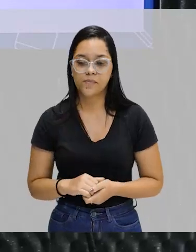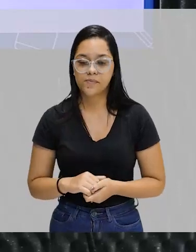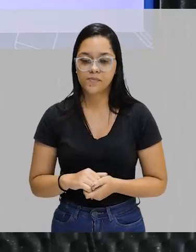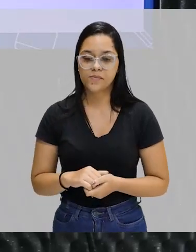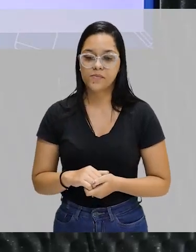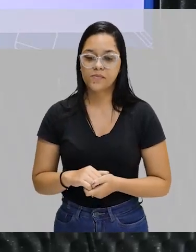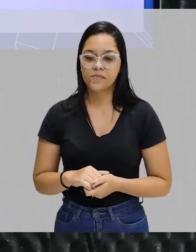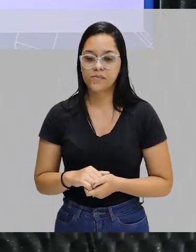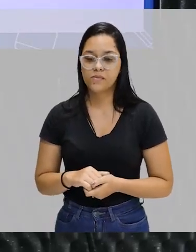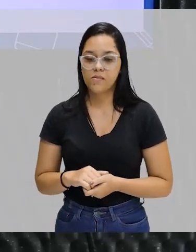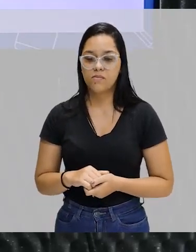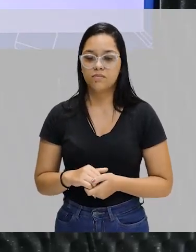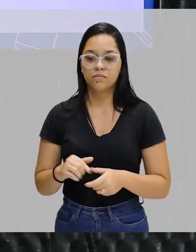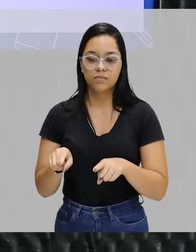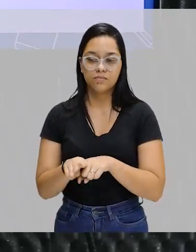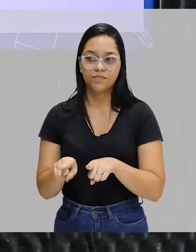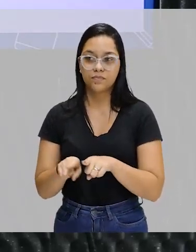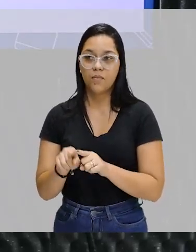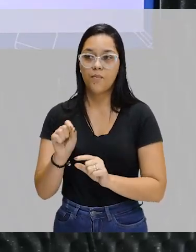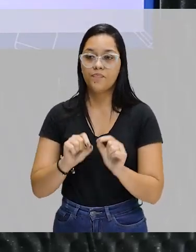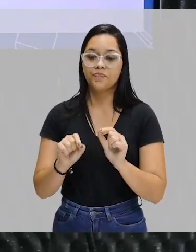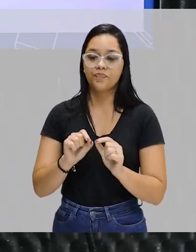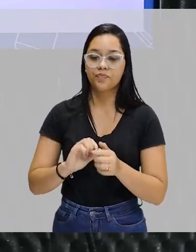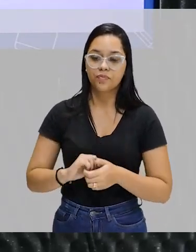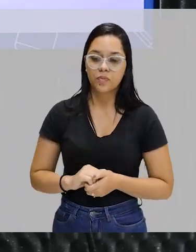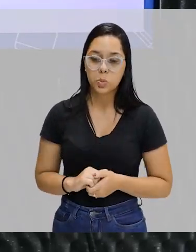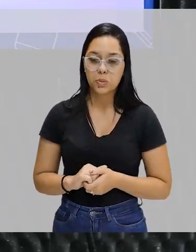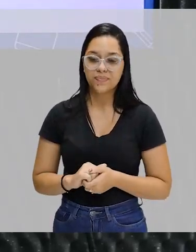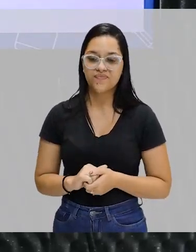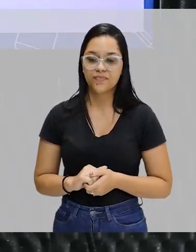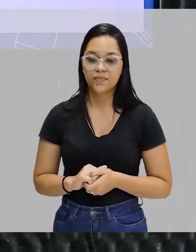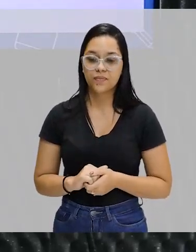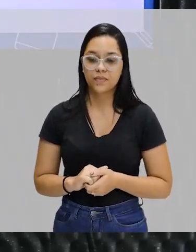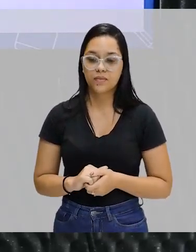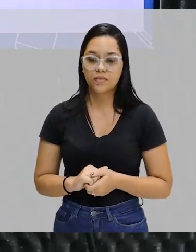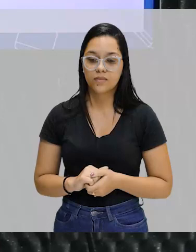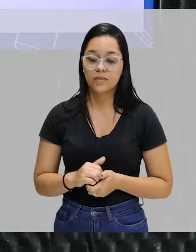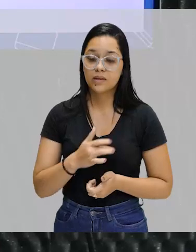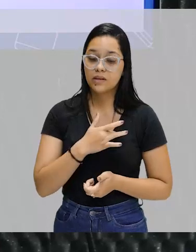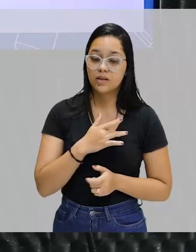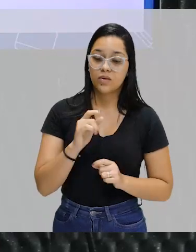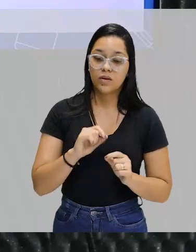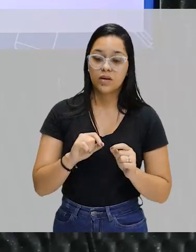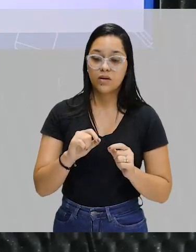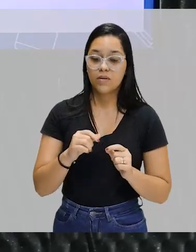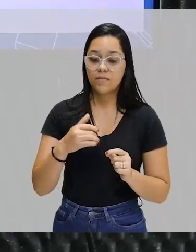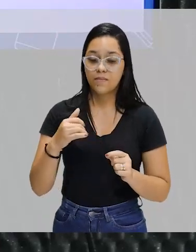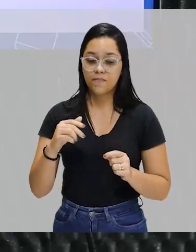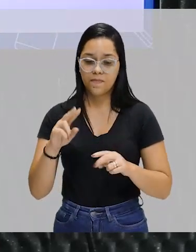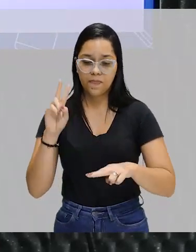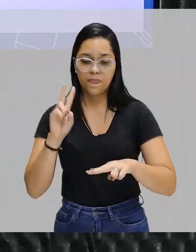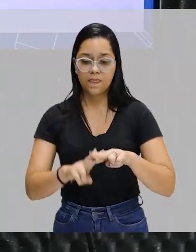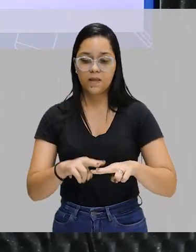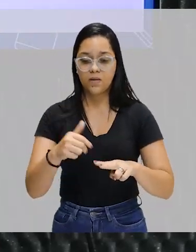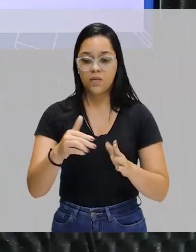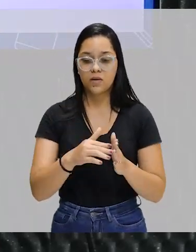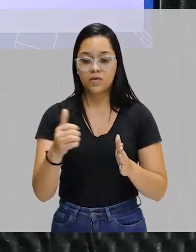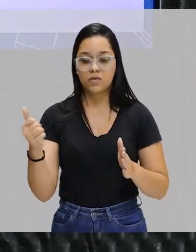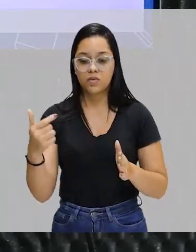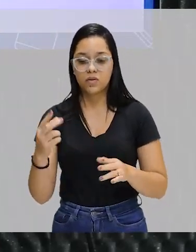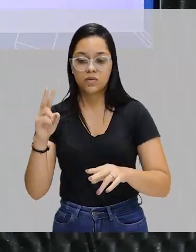assim, exploração sexual infantil, dá pena de 1 a 12 anos